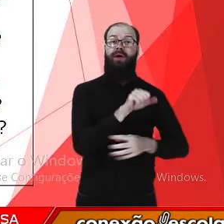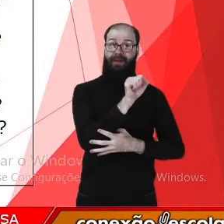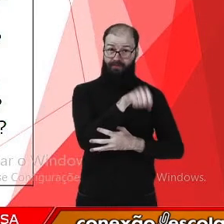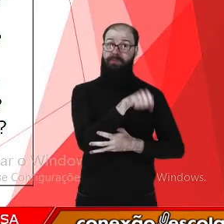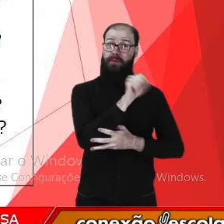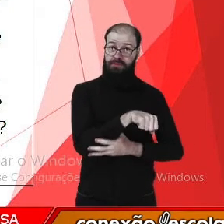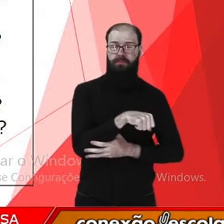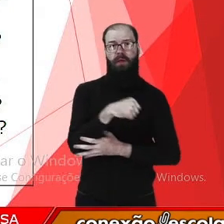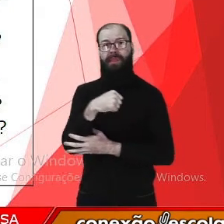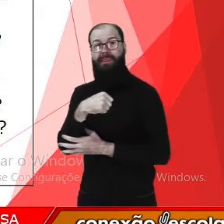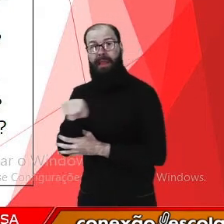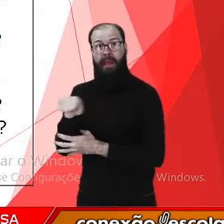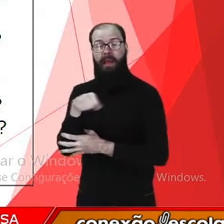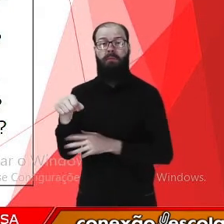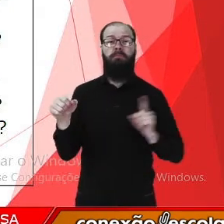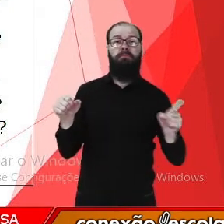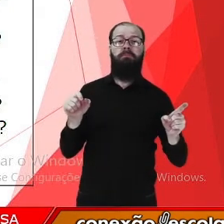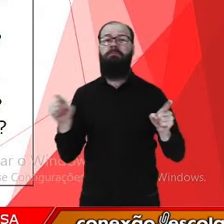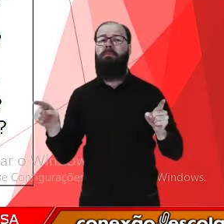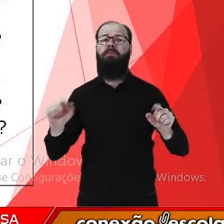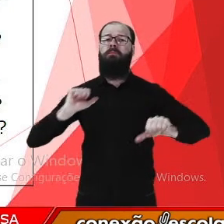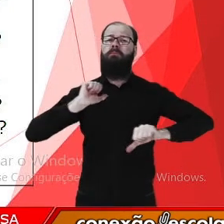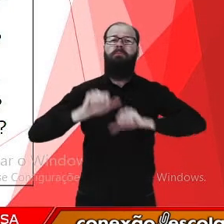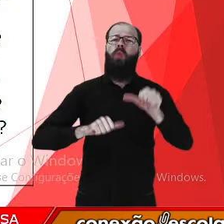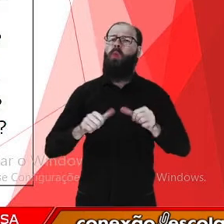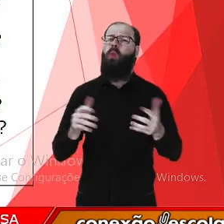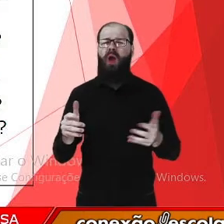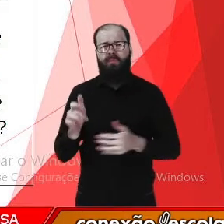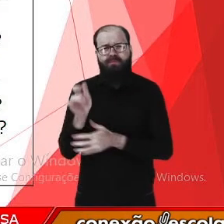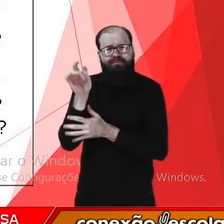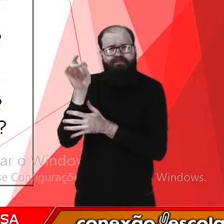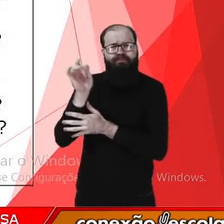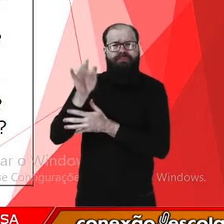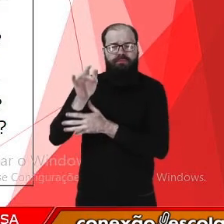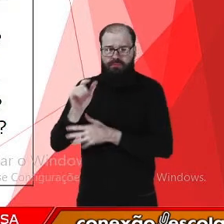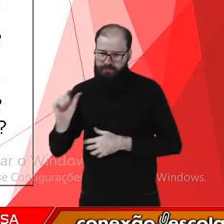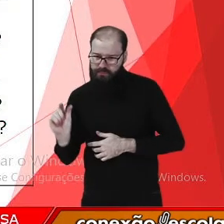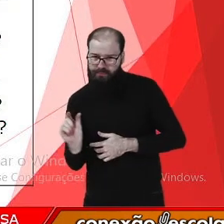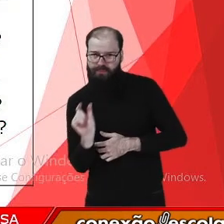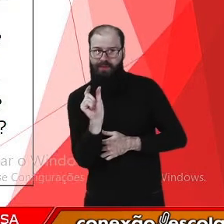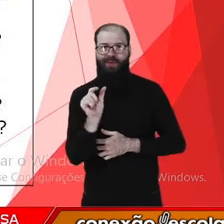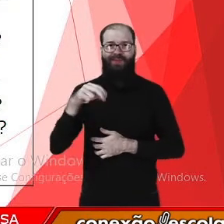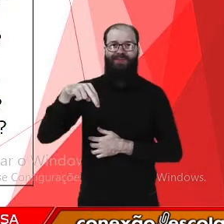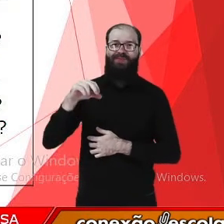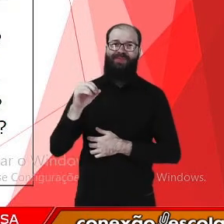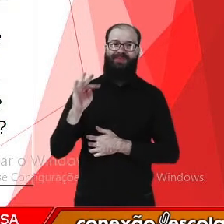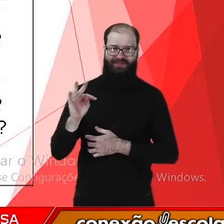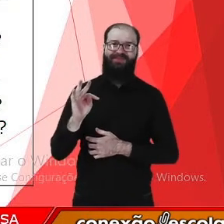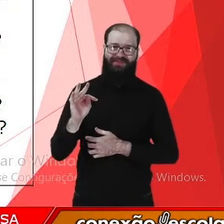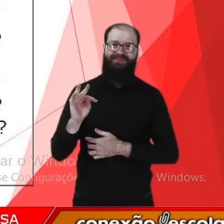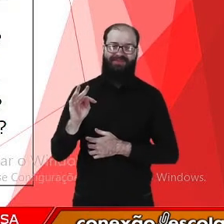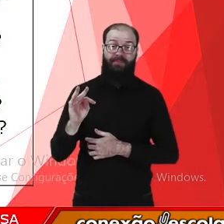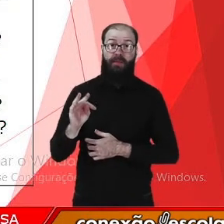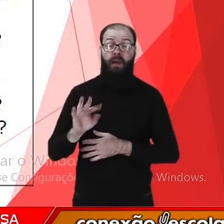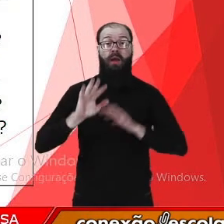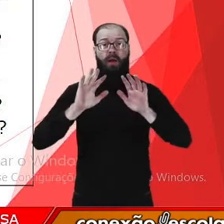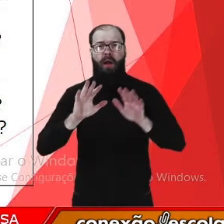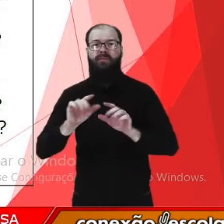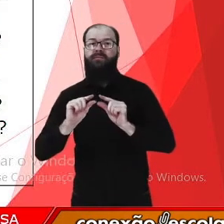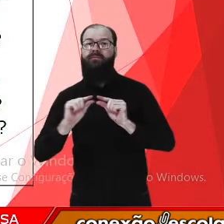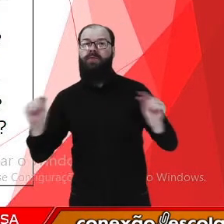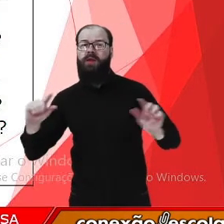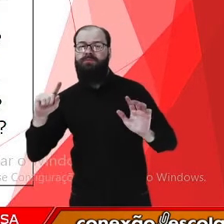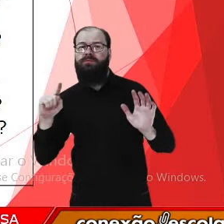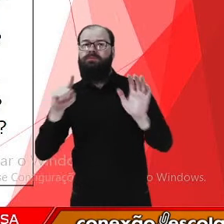da negativa e para a interrogativa. Na negativa, eu apenas acrescentei o not. E na interrogativa,